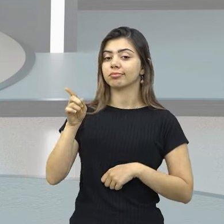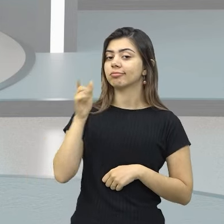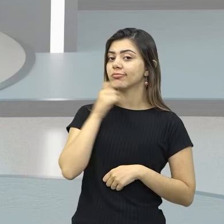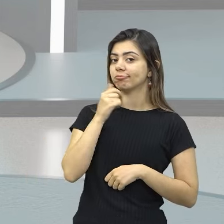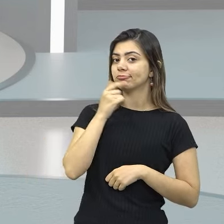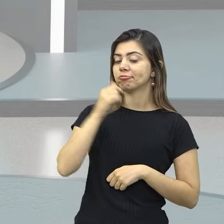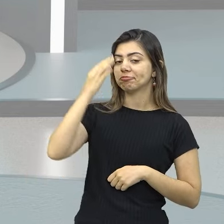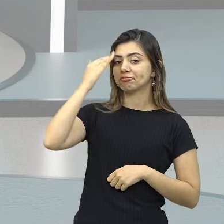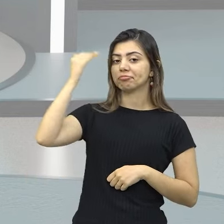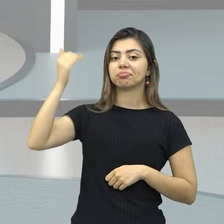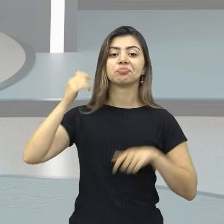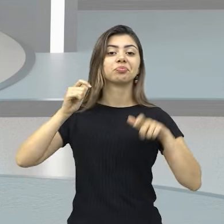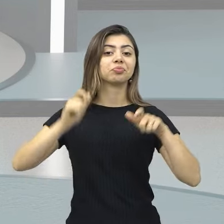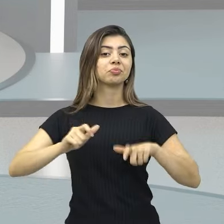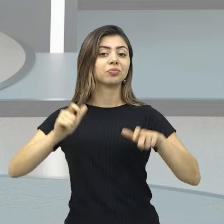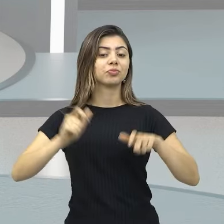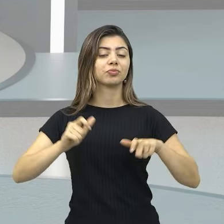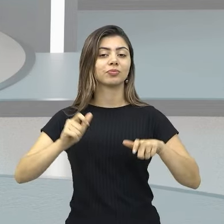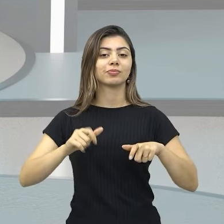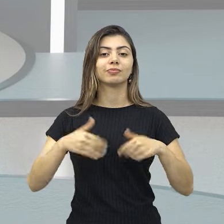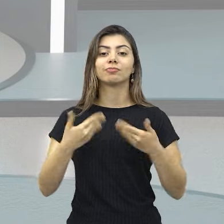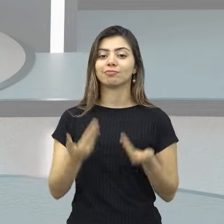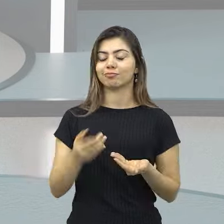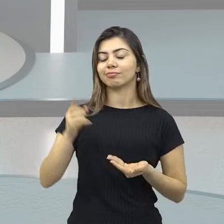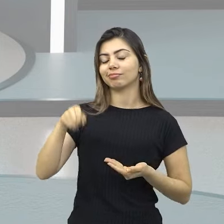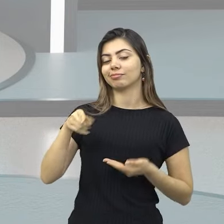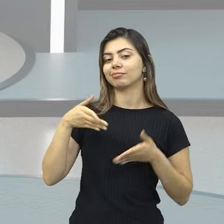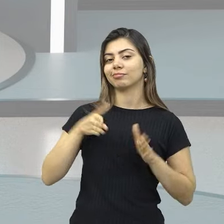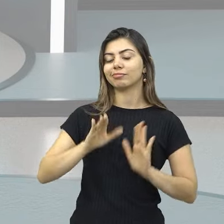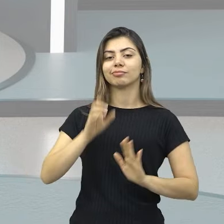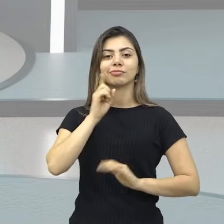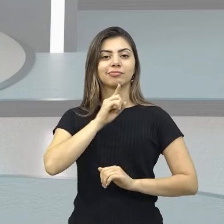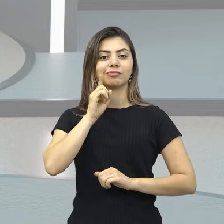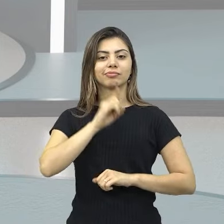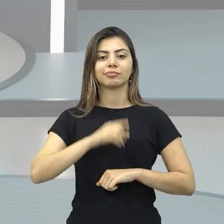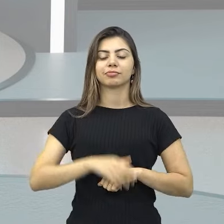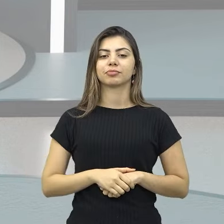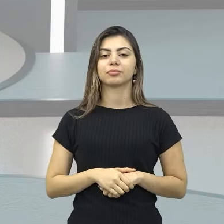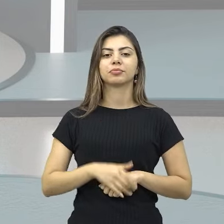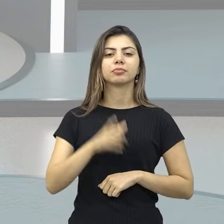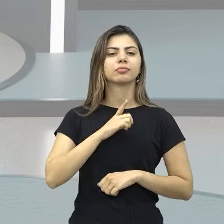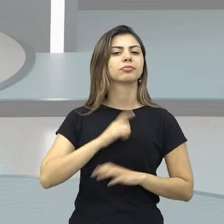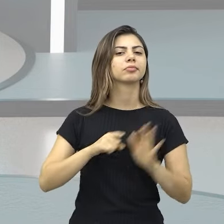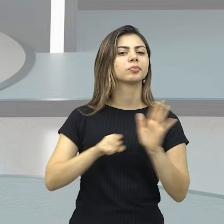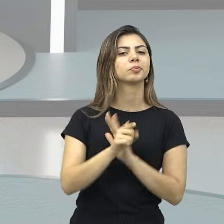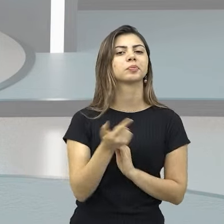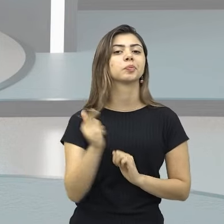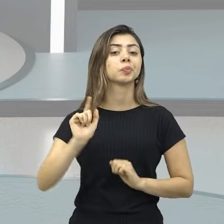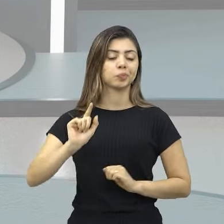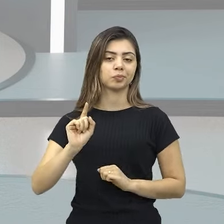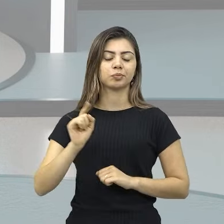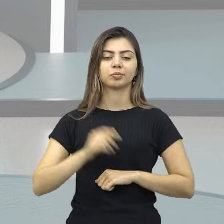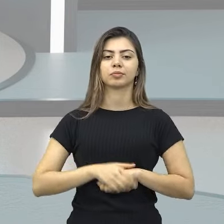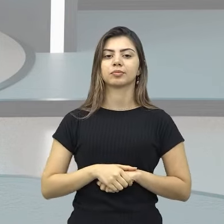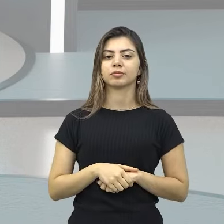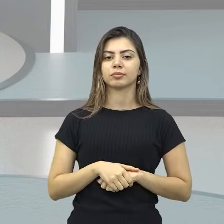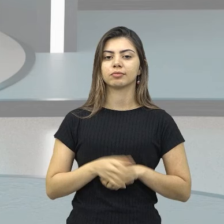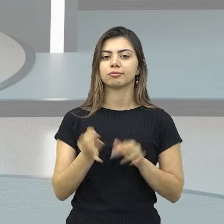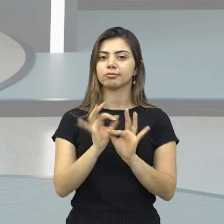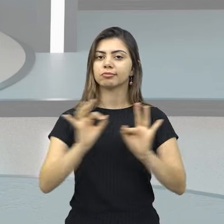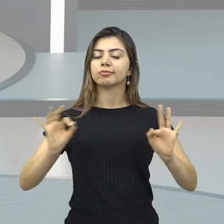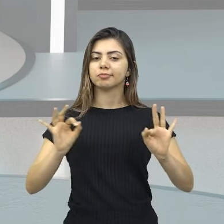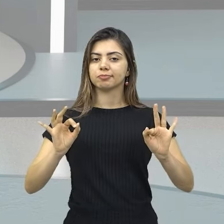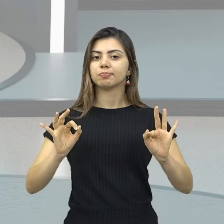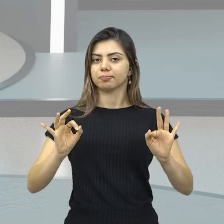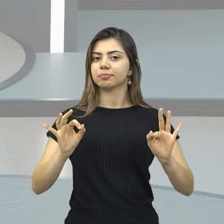from the USA. O Mel Gibson é dos Estados Unidos. Uma outra pergunta com where, que a gente vai ver também agora.